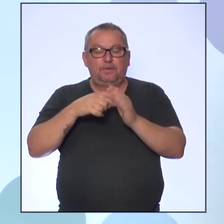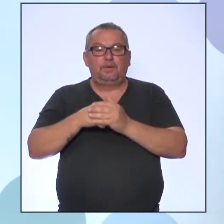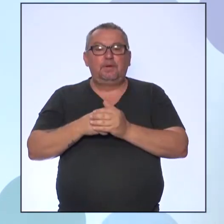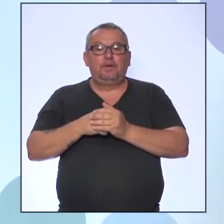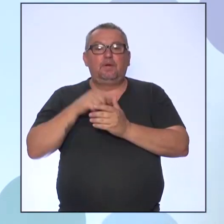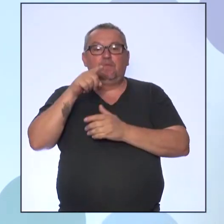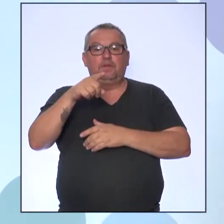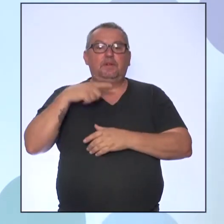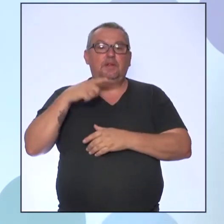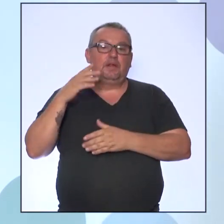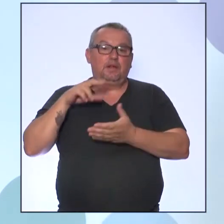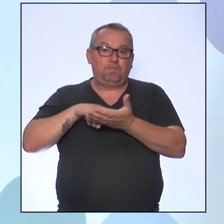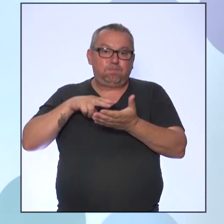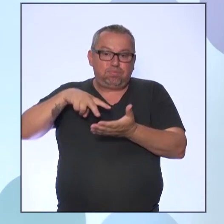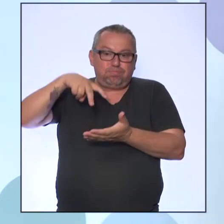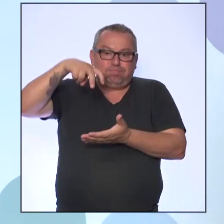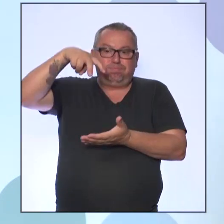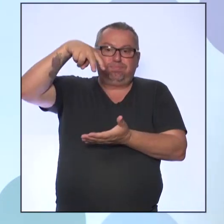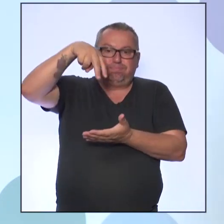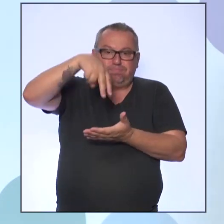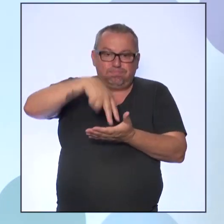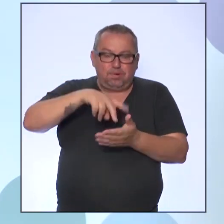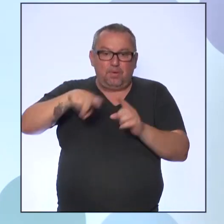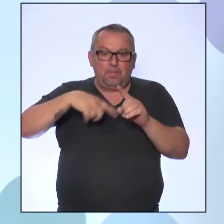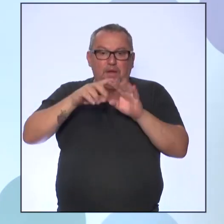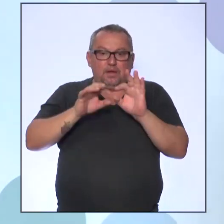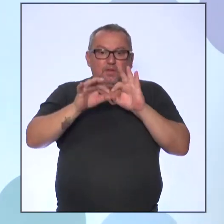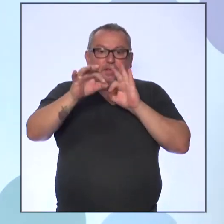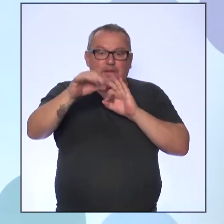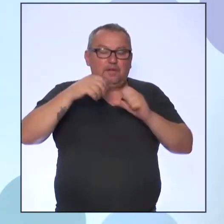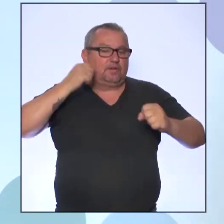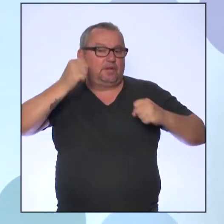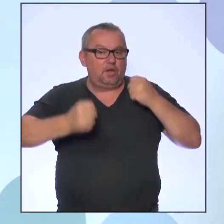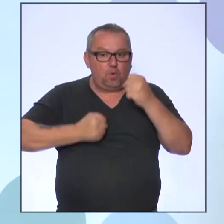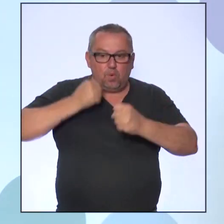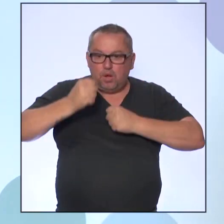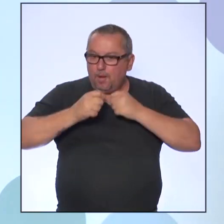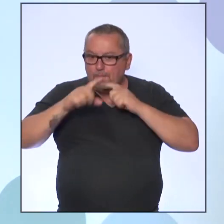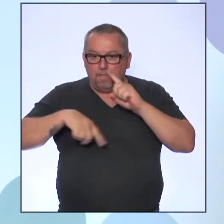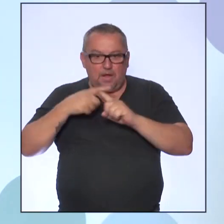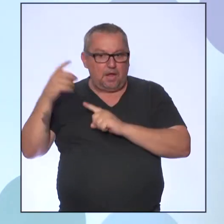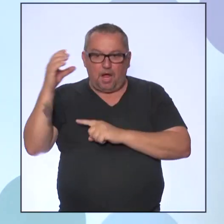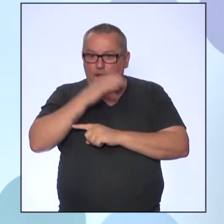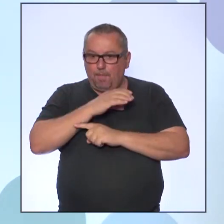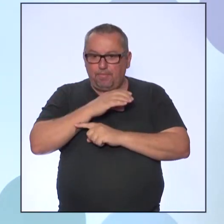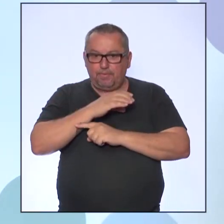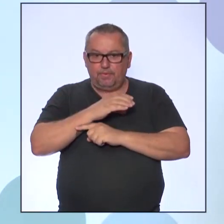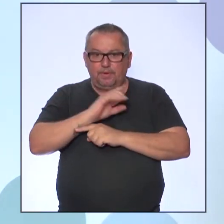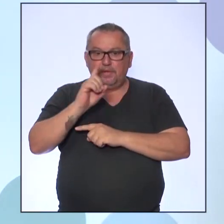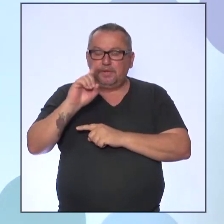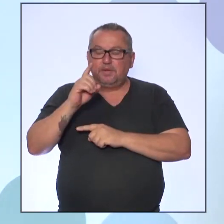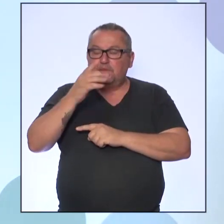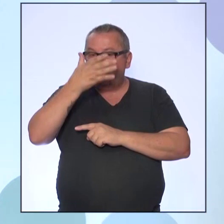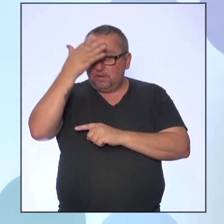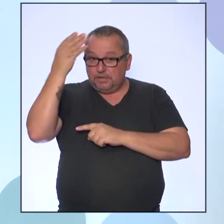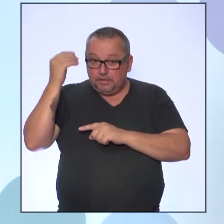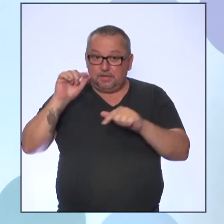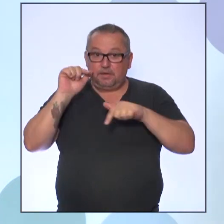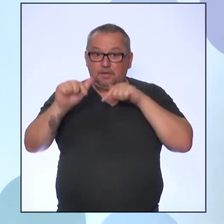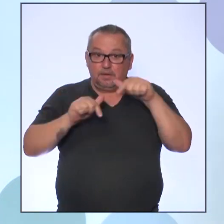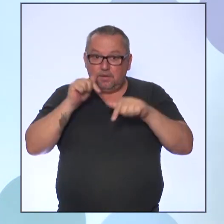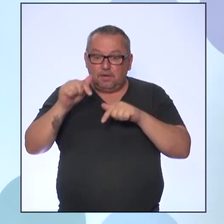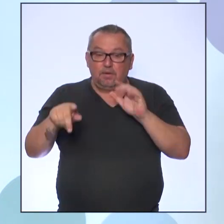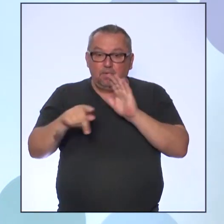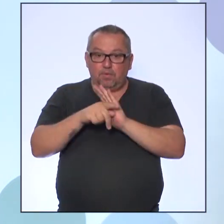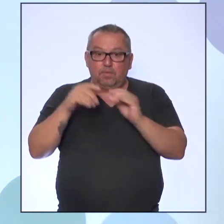Então você tem que saltar mais alto, você tem que saltar mais distante, você tem que correr mais rápido, tá? Então não esqueça, sempre que a gente está trabalhando com as classificações